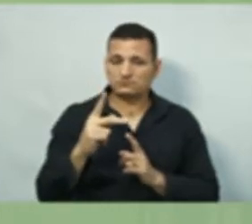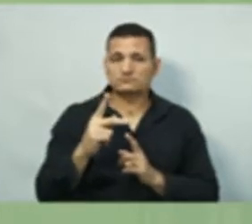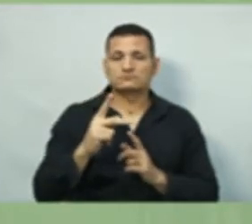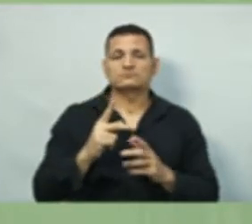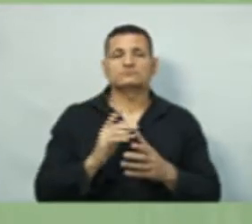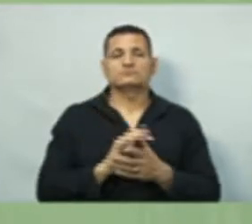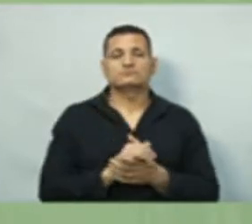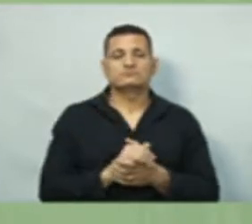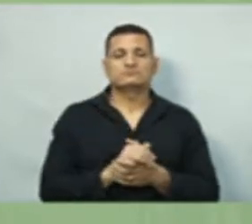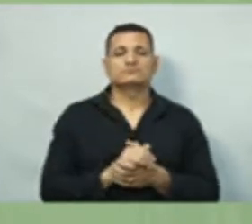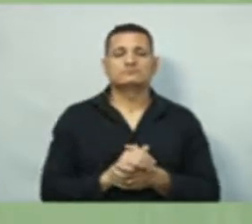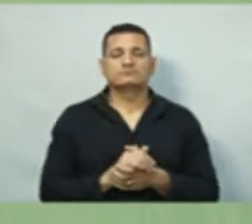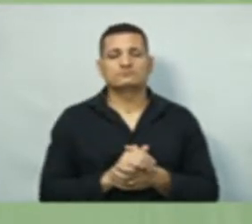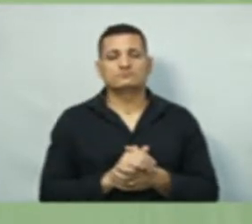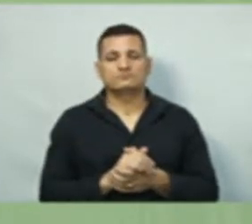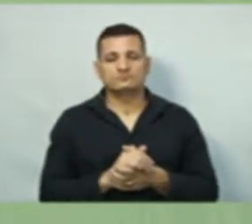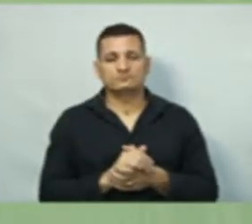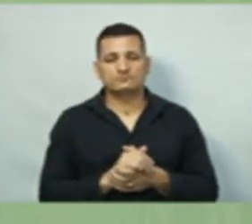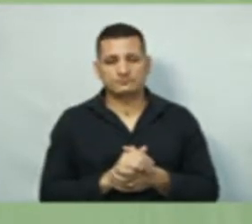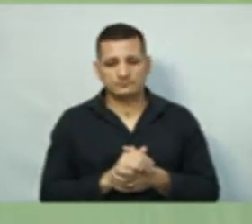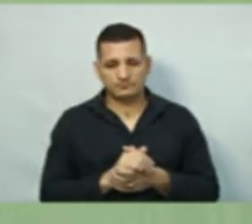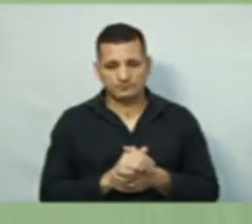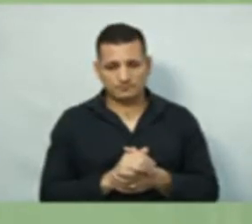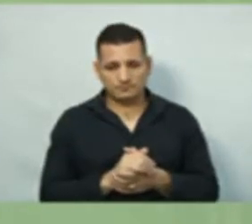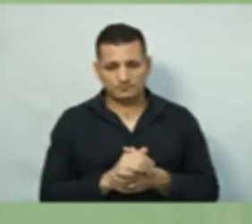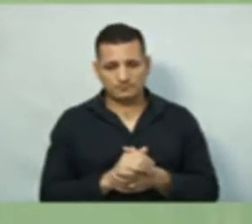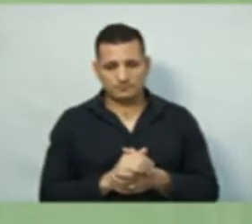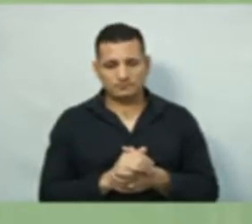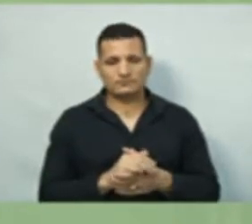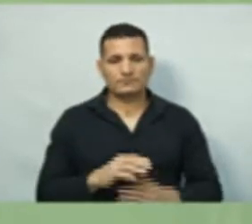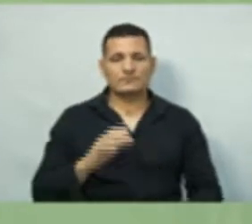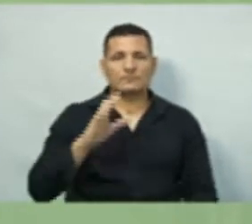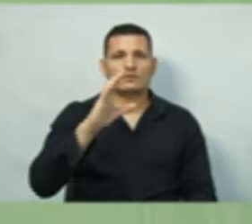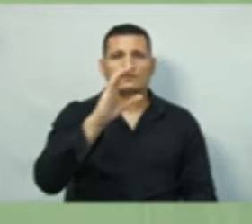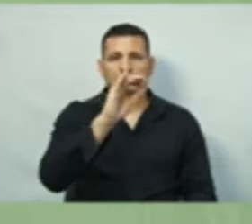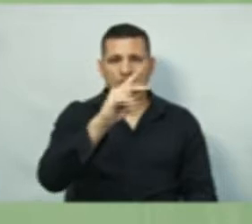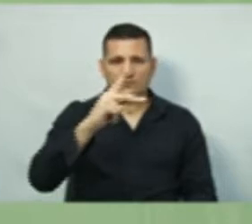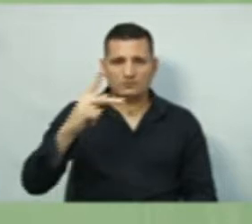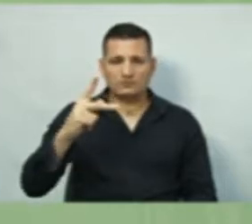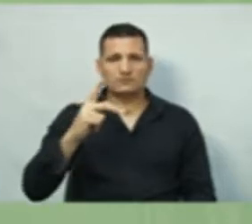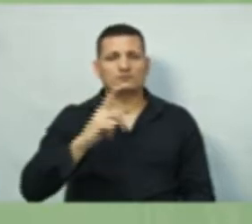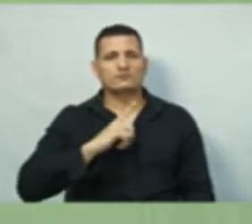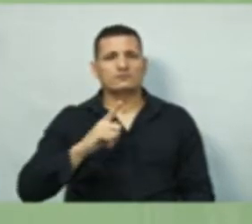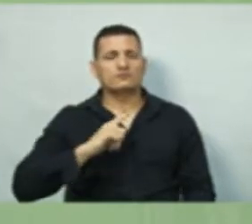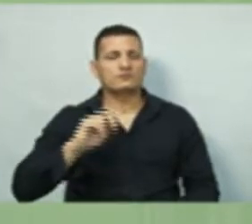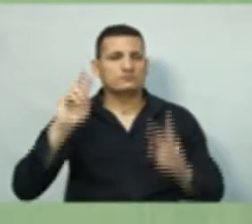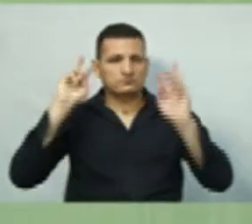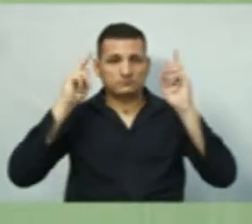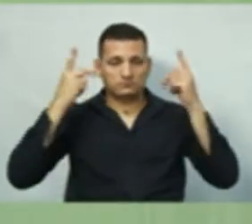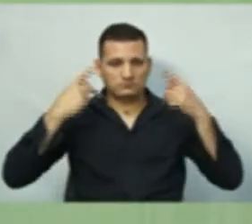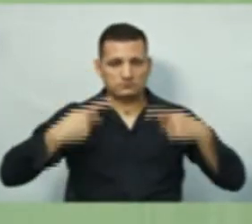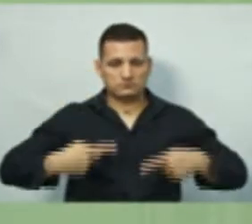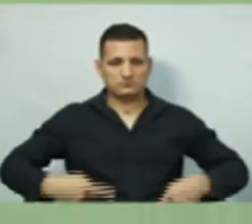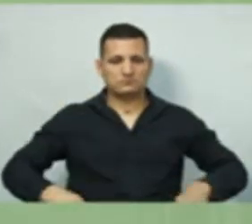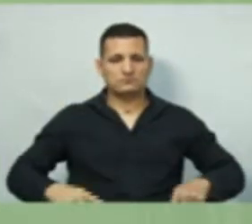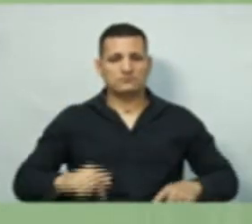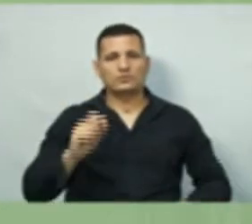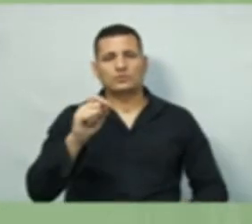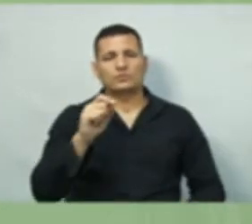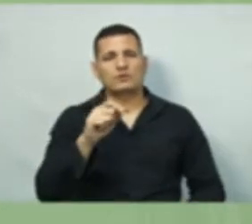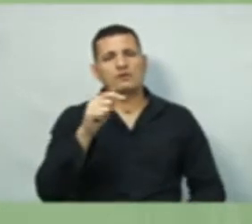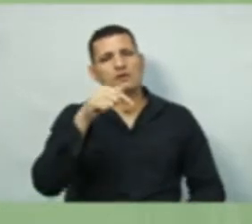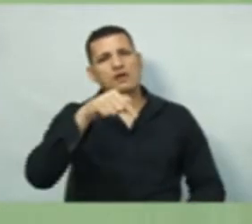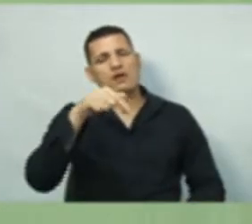Cooperativa, sociedade de pessoas. A cooperativa tem no ser humano o